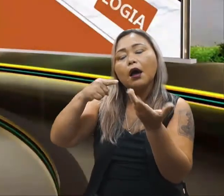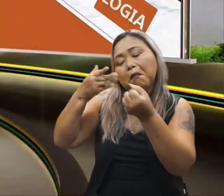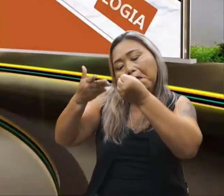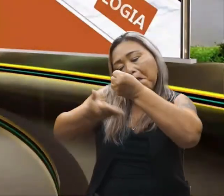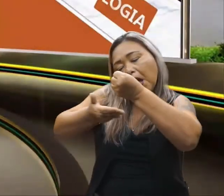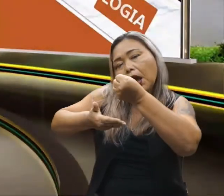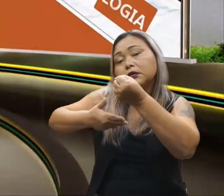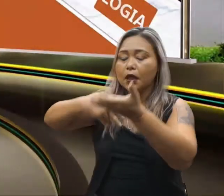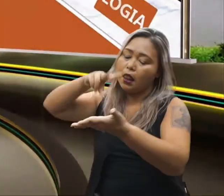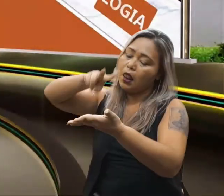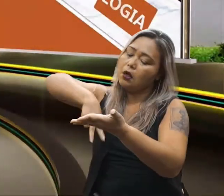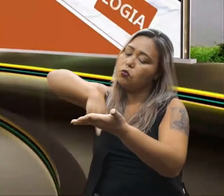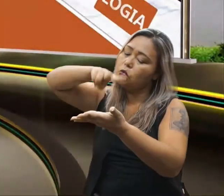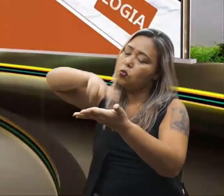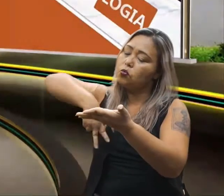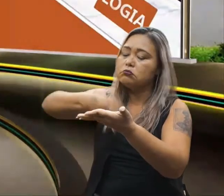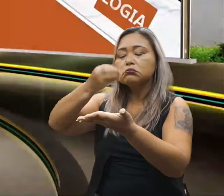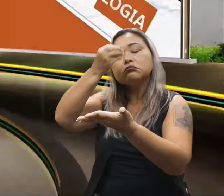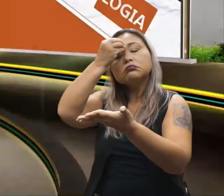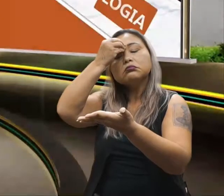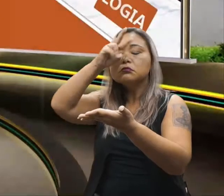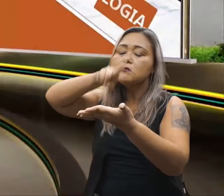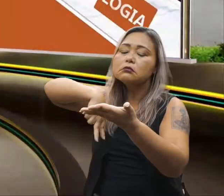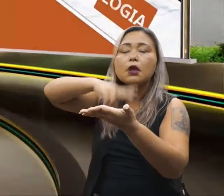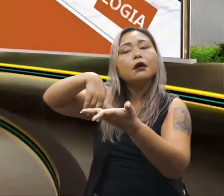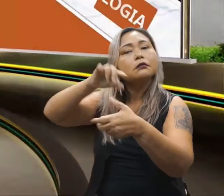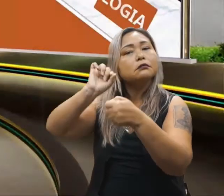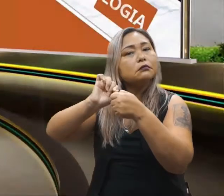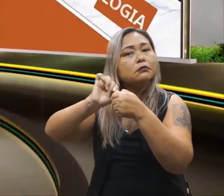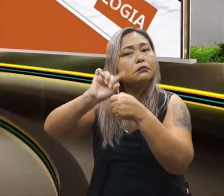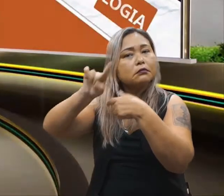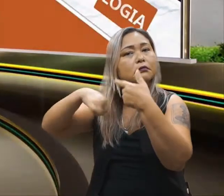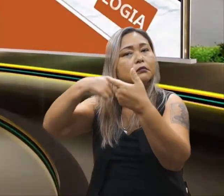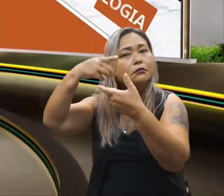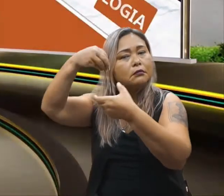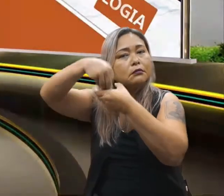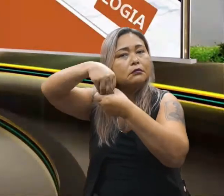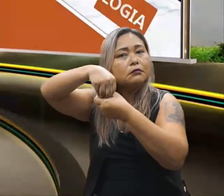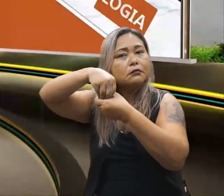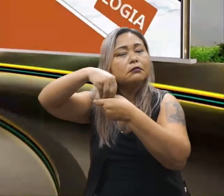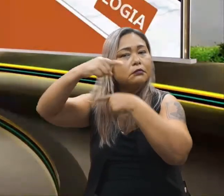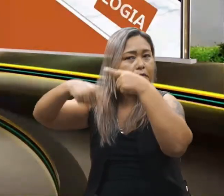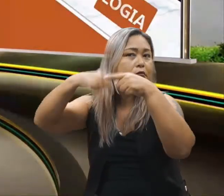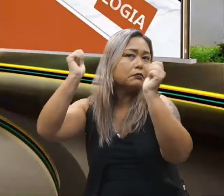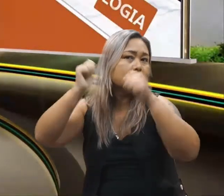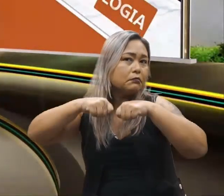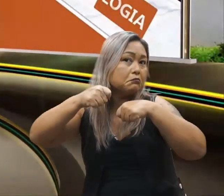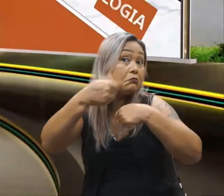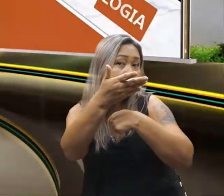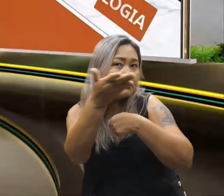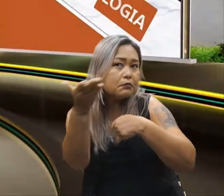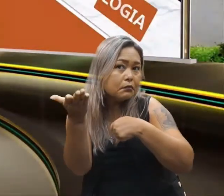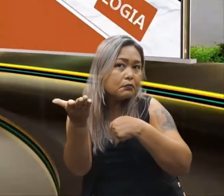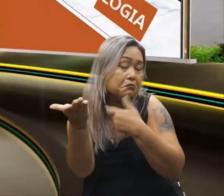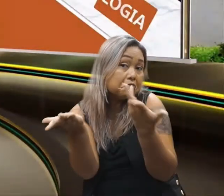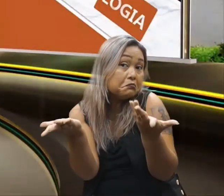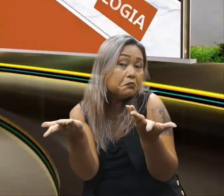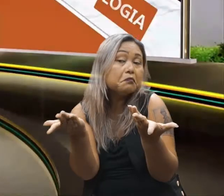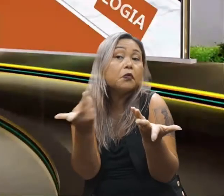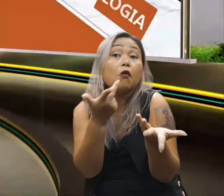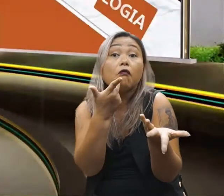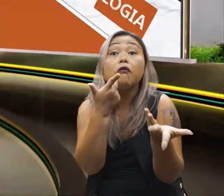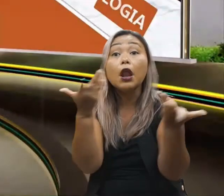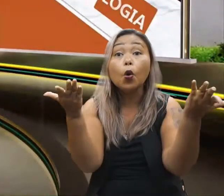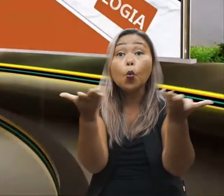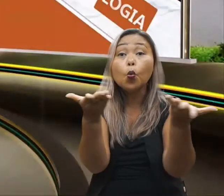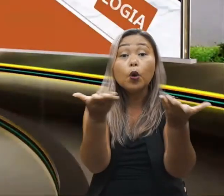à parte que vocês querem fazer, vão fazer aí dentro da possibilidade de vocês, tá? Então, assim, o que a gente vai falar hoje